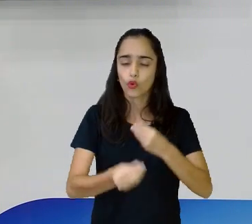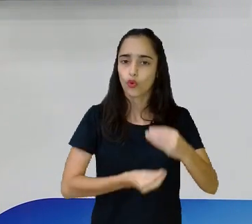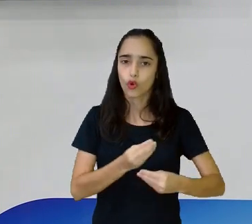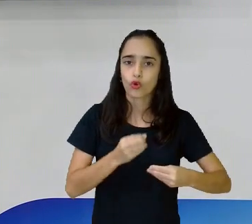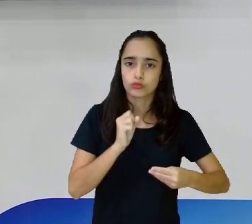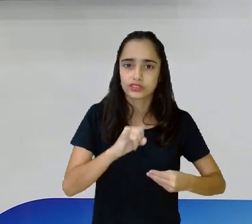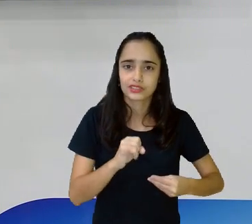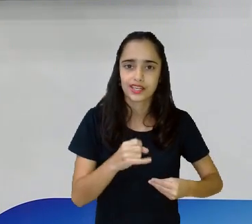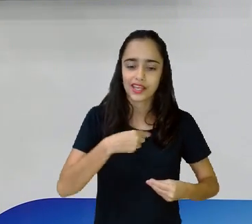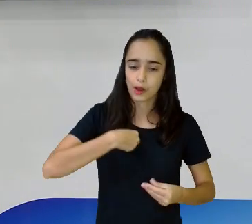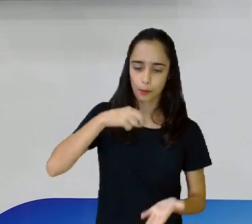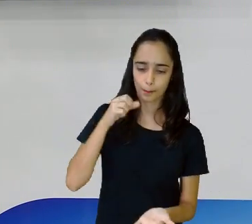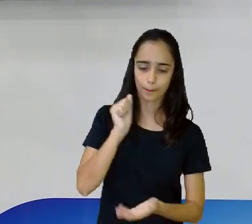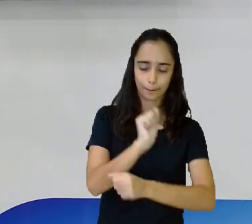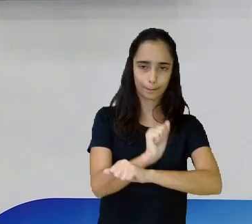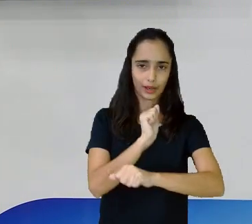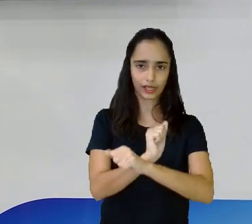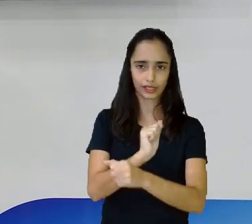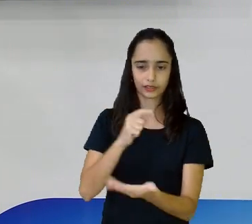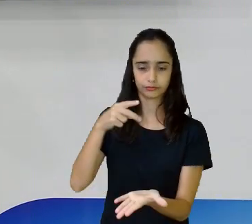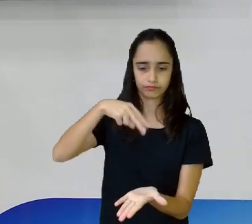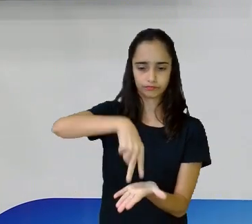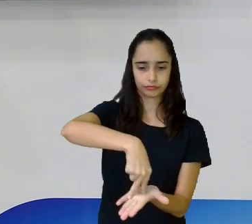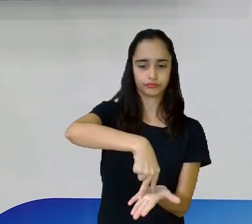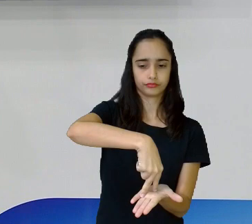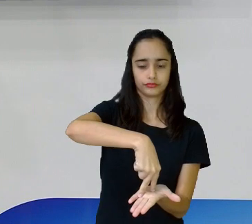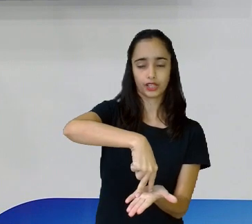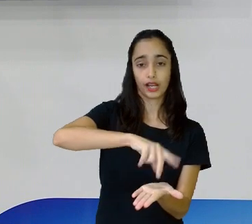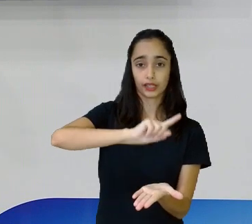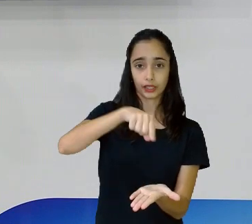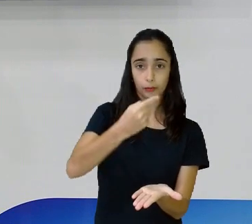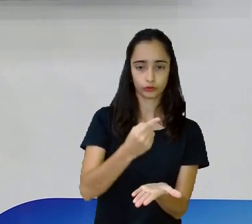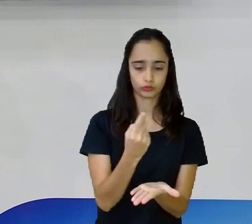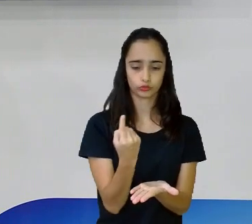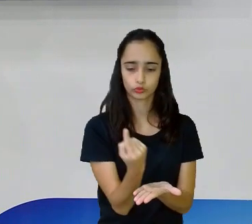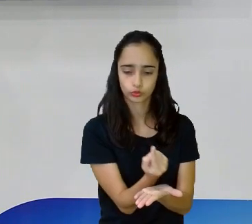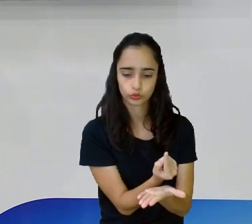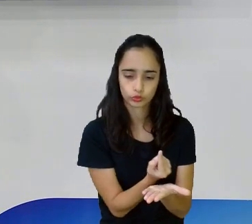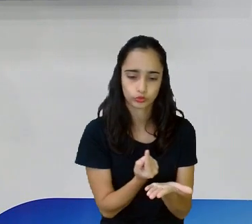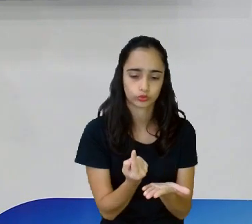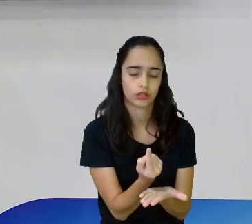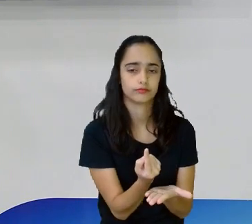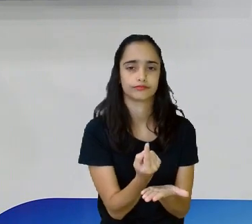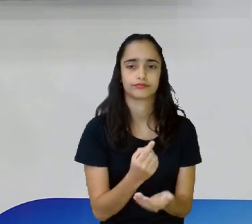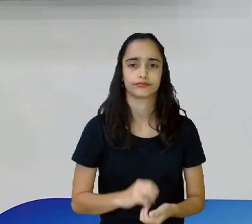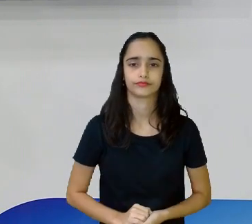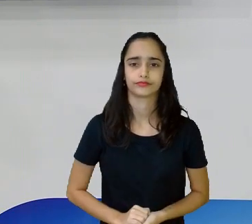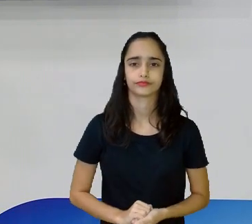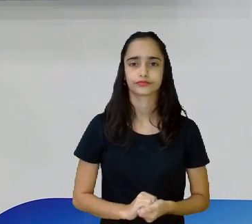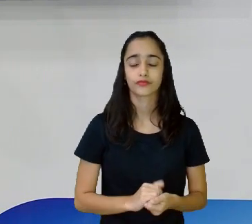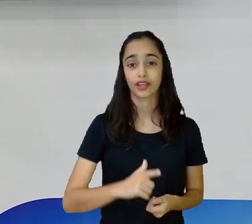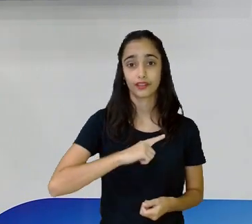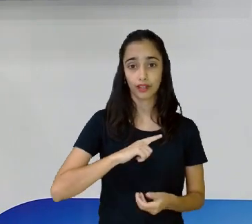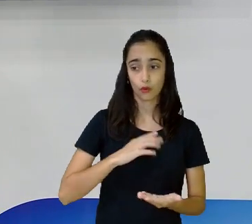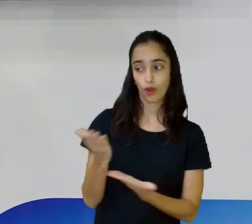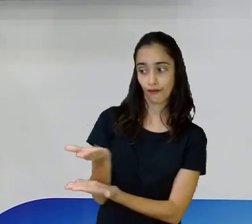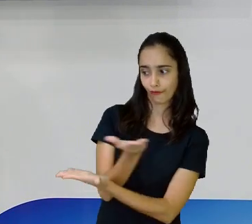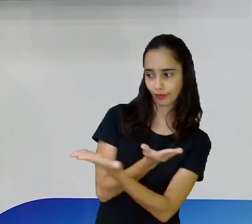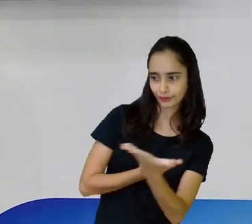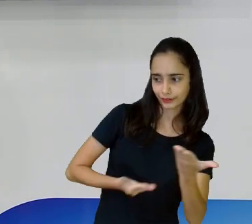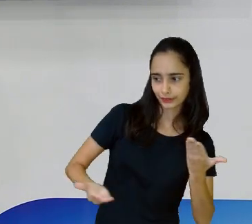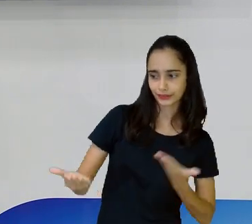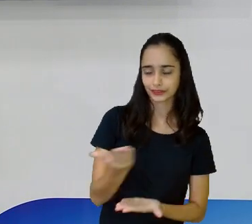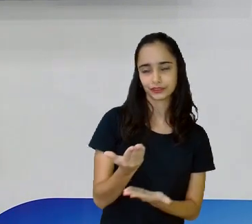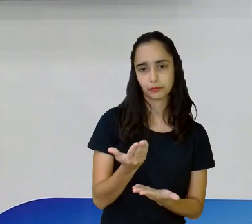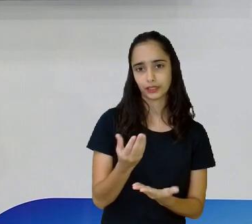e dando uma volta completa. Outro, eu relaciono muito isso com o esporte,